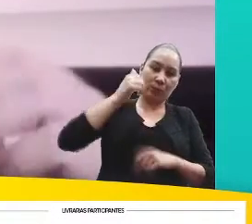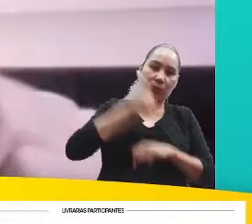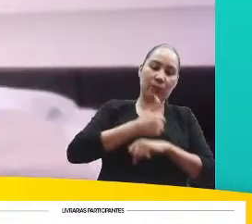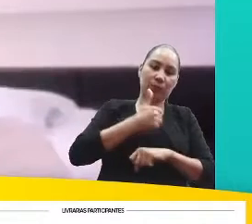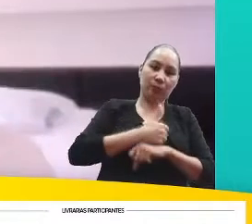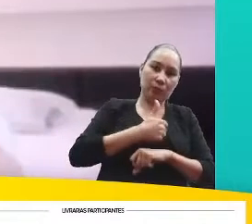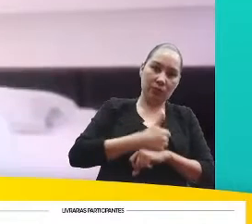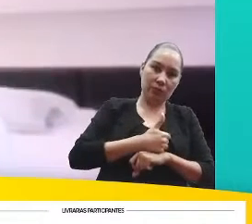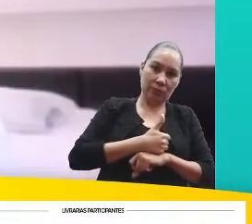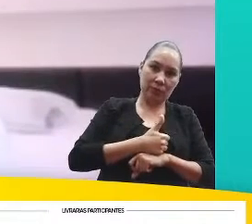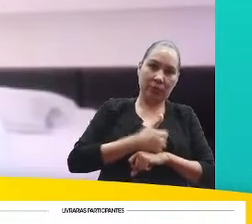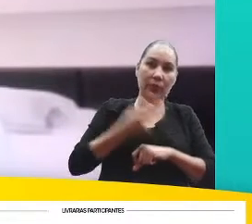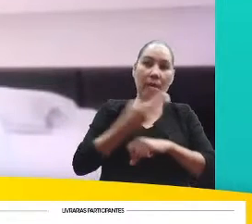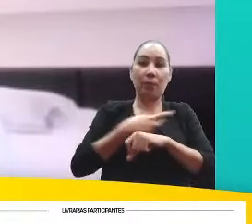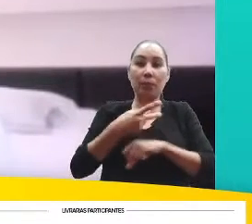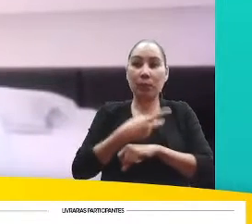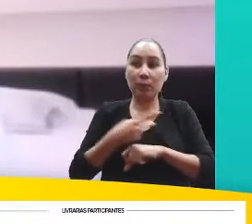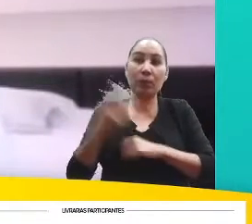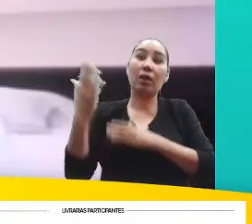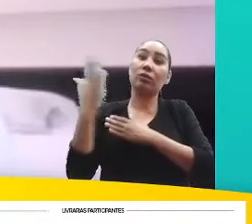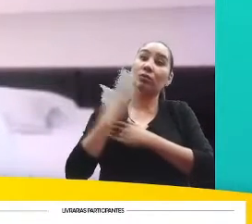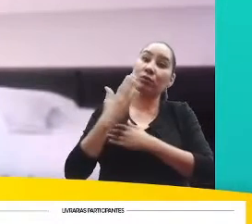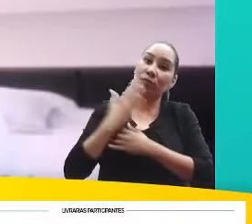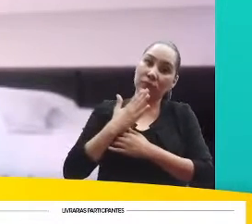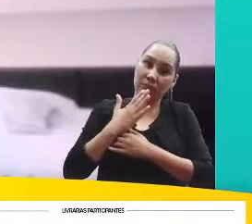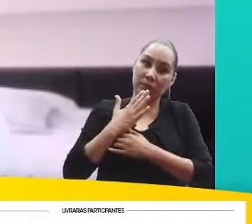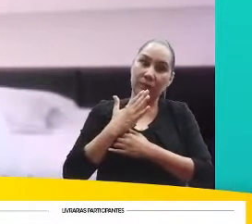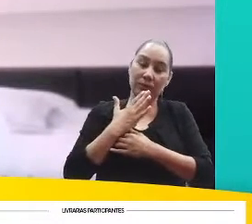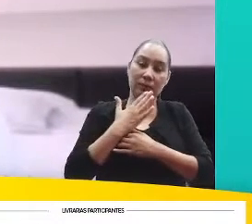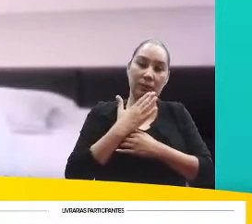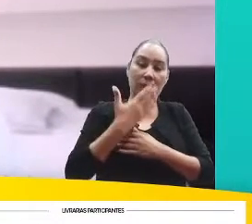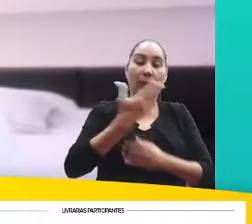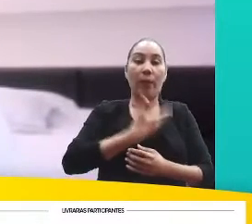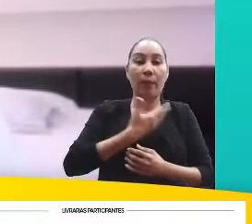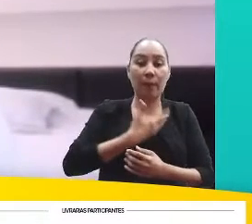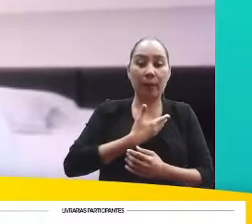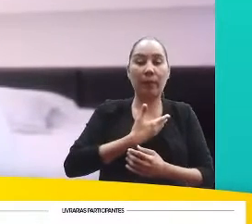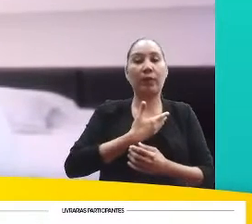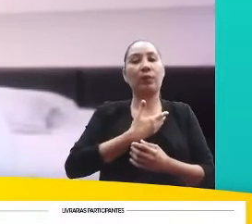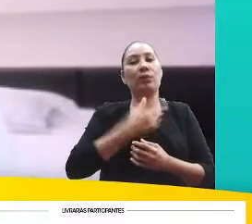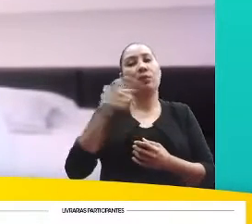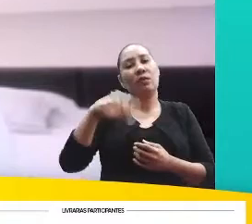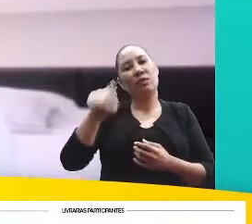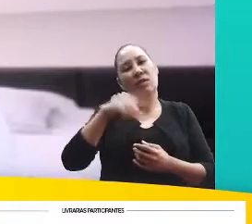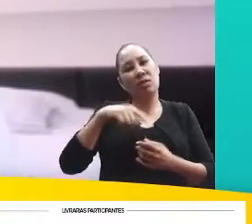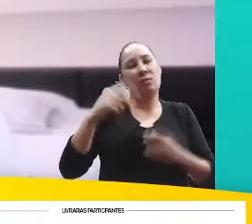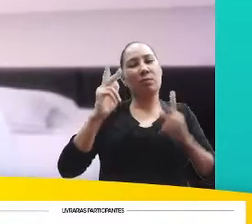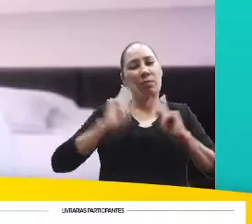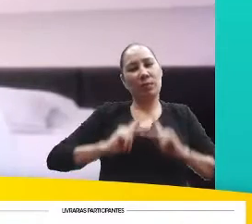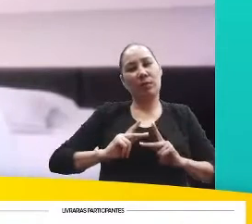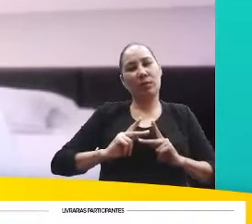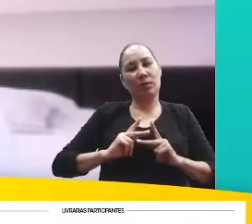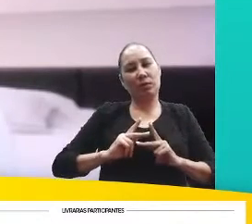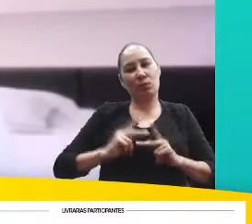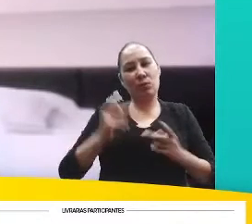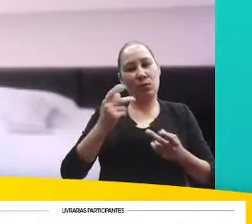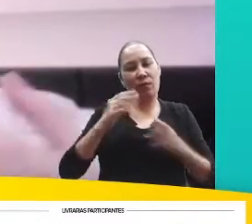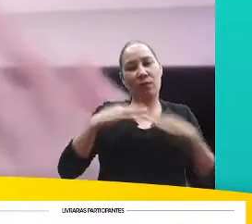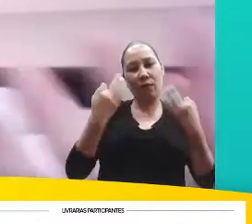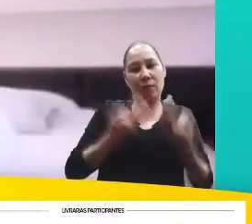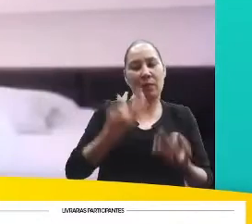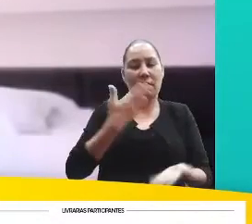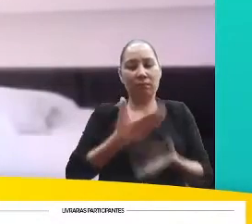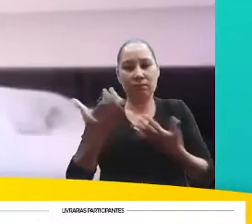a necessidade de procurarmos consolo. Então, amigos que perderam entes queridos, tanto por